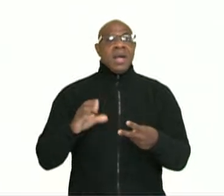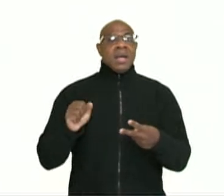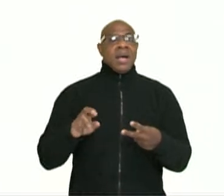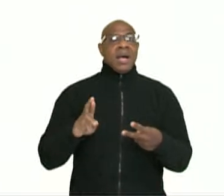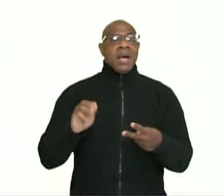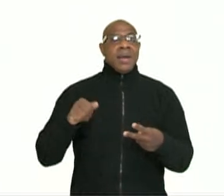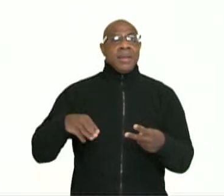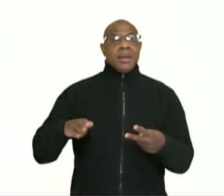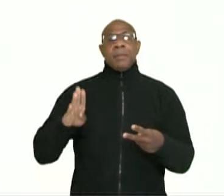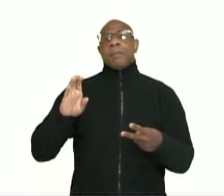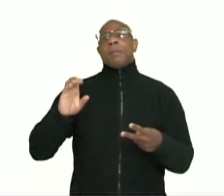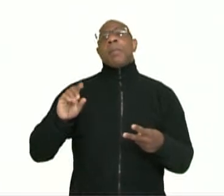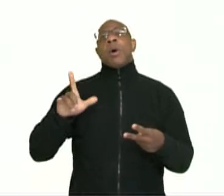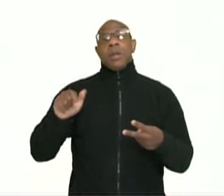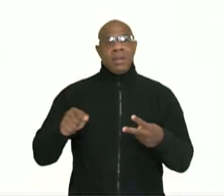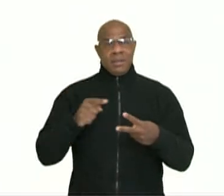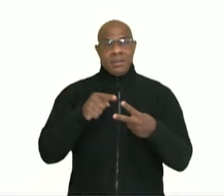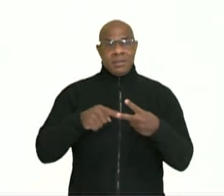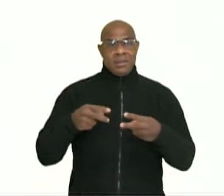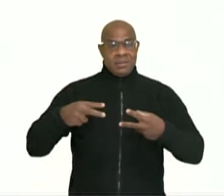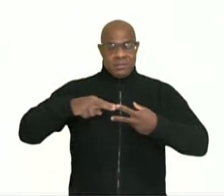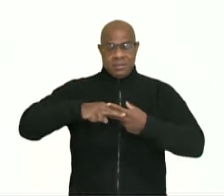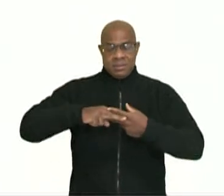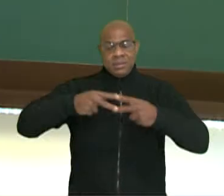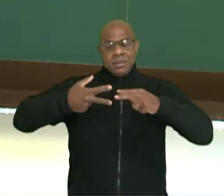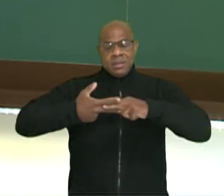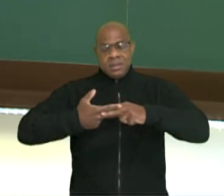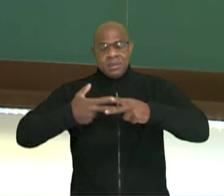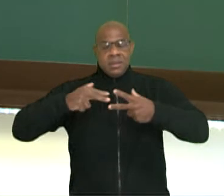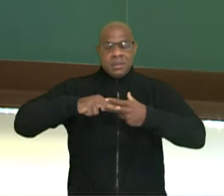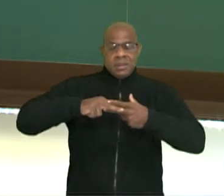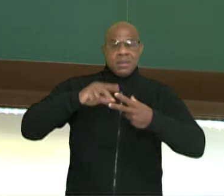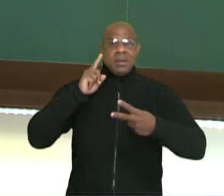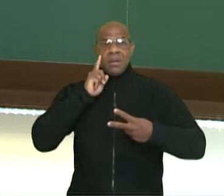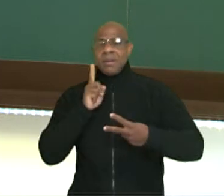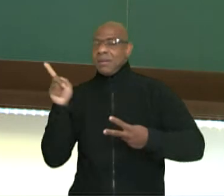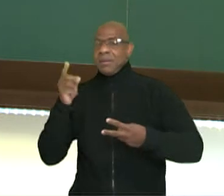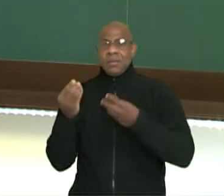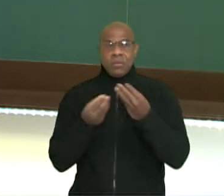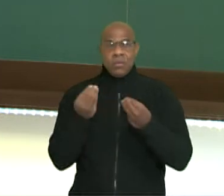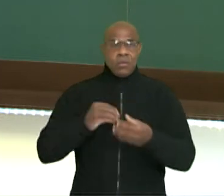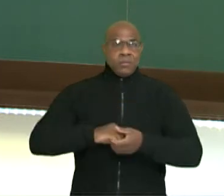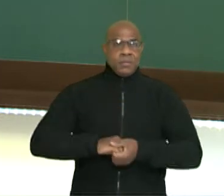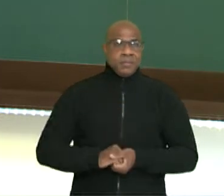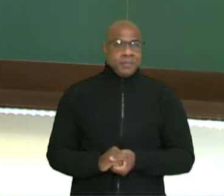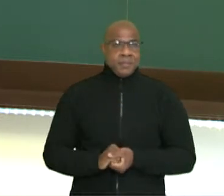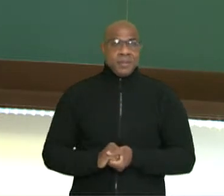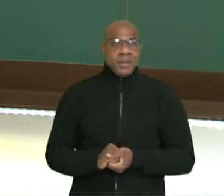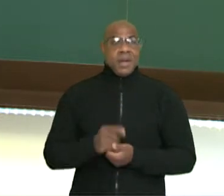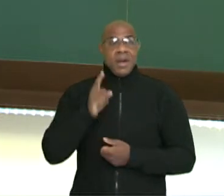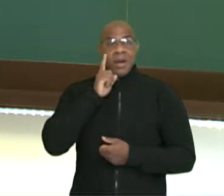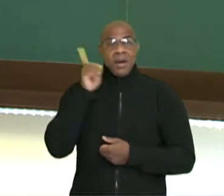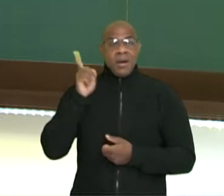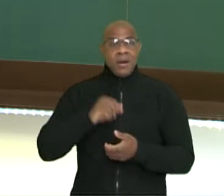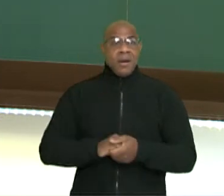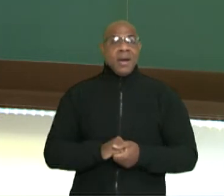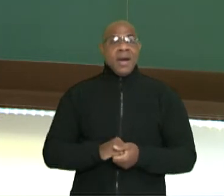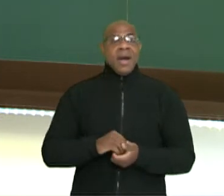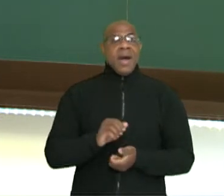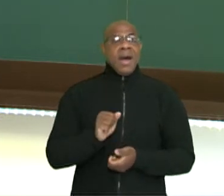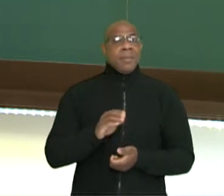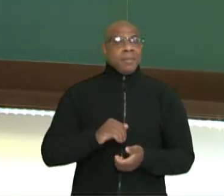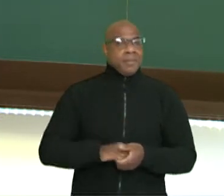safra no mês de setembro e de outubro. Então, ó, abacaxi e carambola. Vamos voltar na tabela e vamos olhar. Abacaxi,